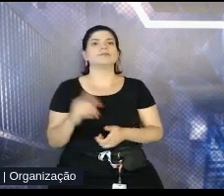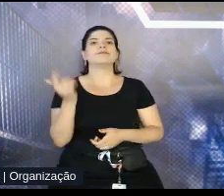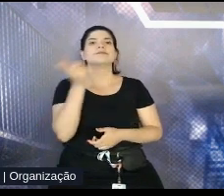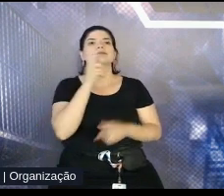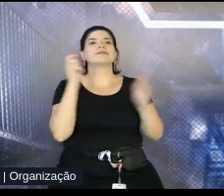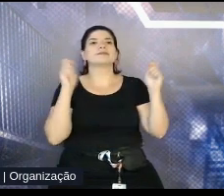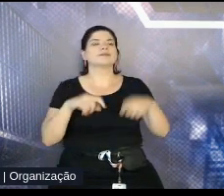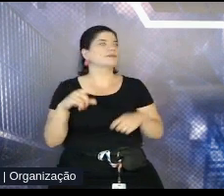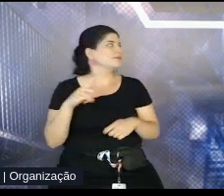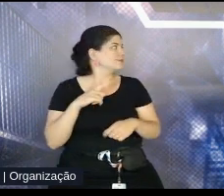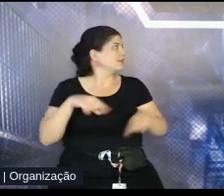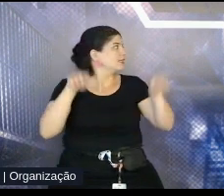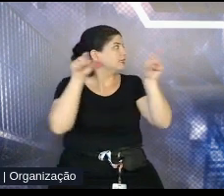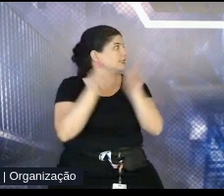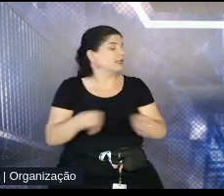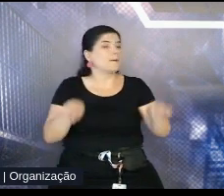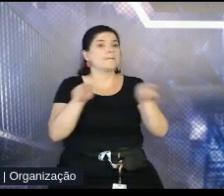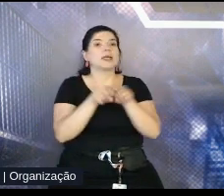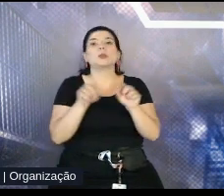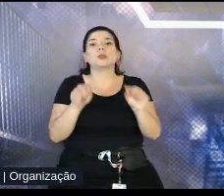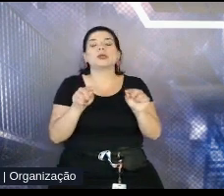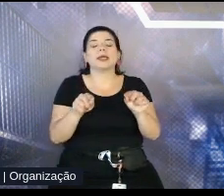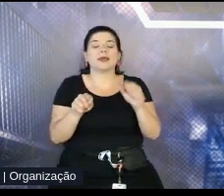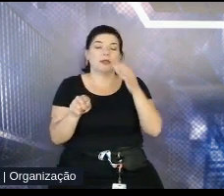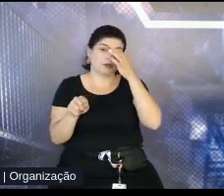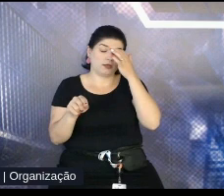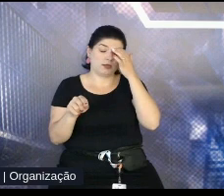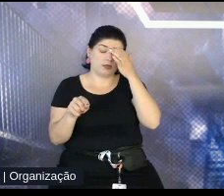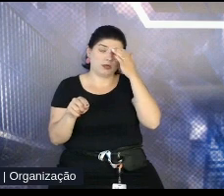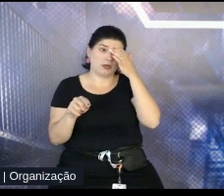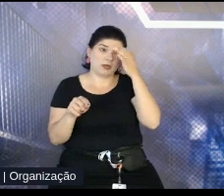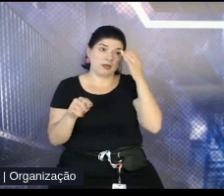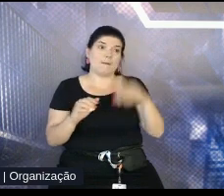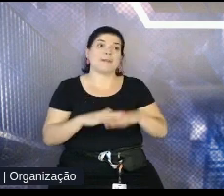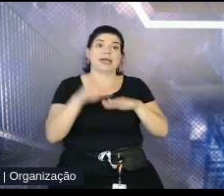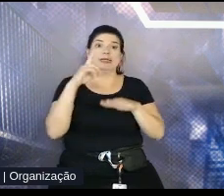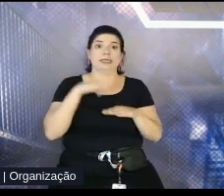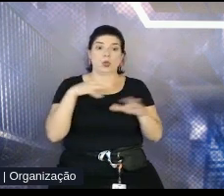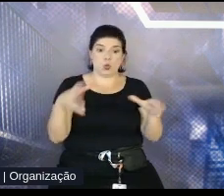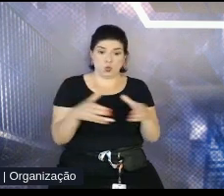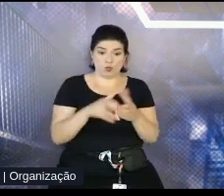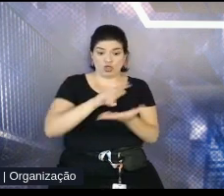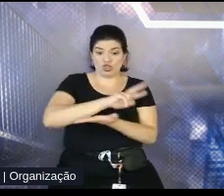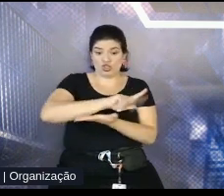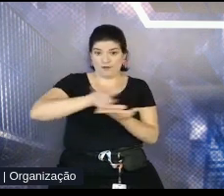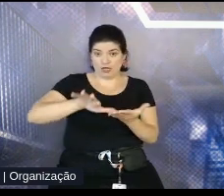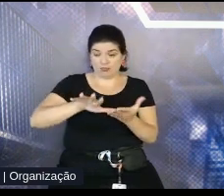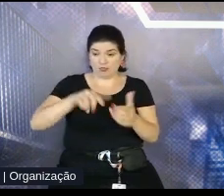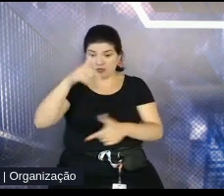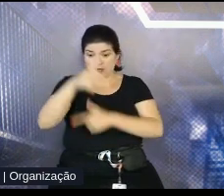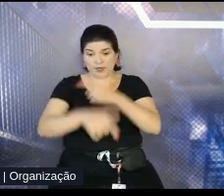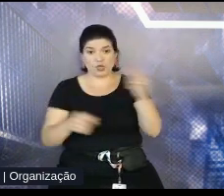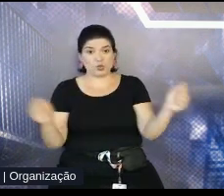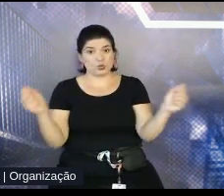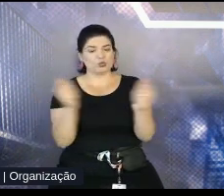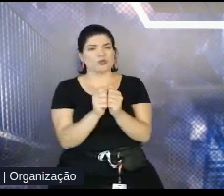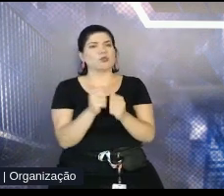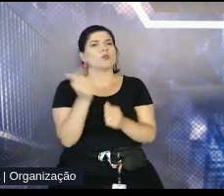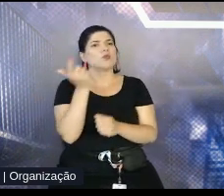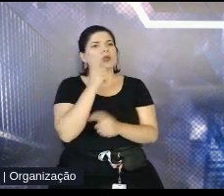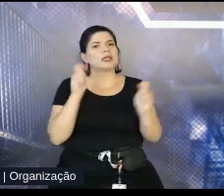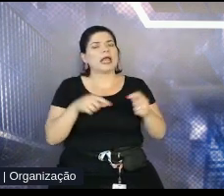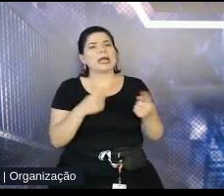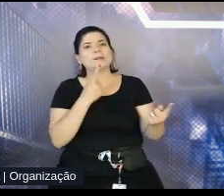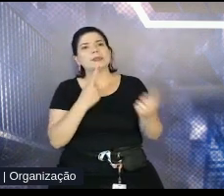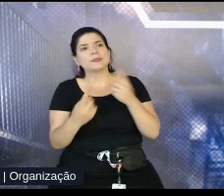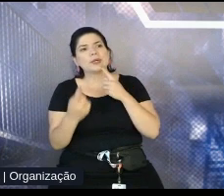aí também, né? A diversidade dos times. Então, quanto mais a gente tem times diversos, a gente consegue estar trazendo esses pontos de discussão, a